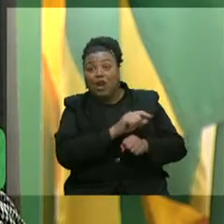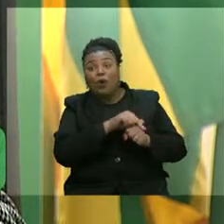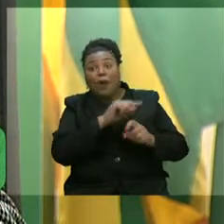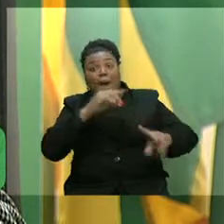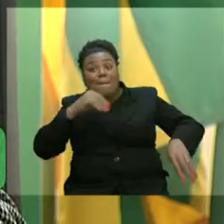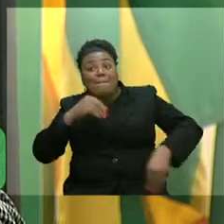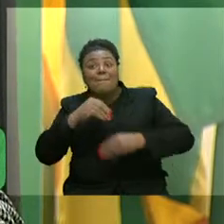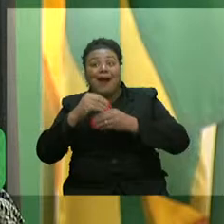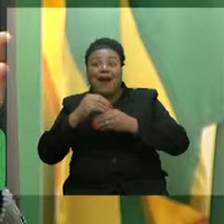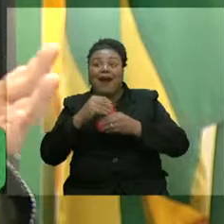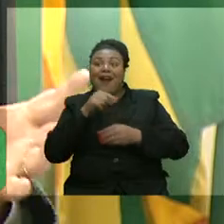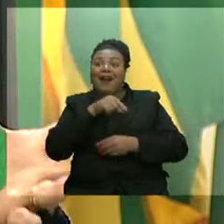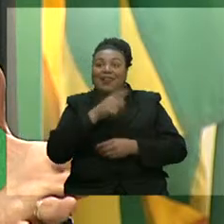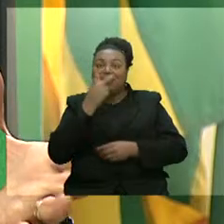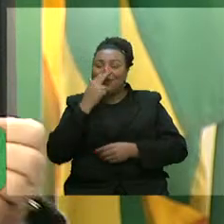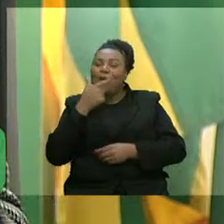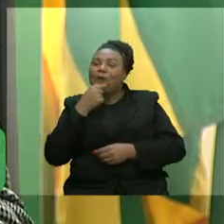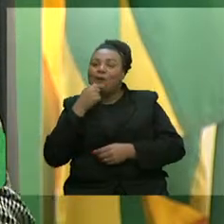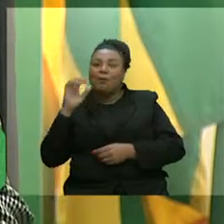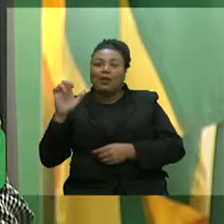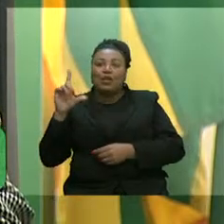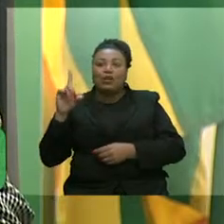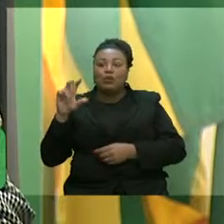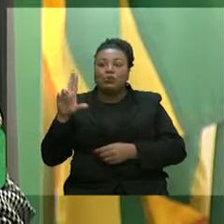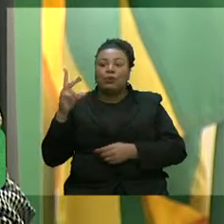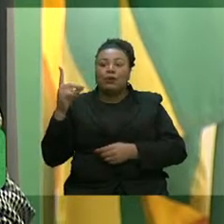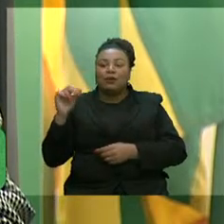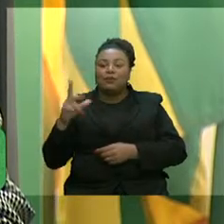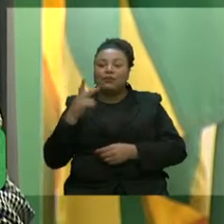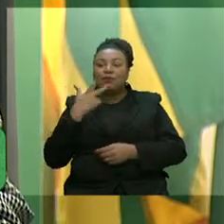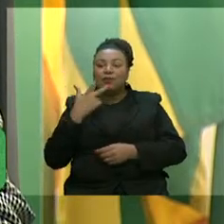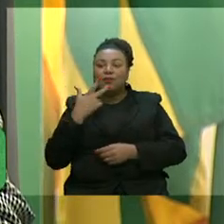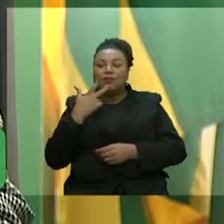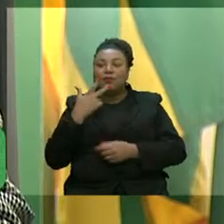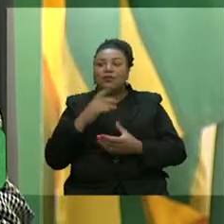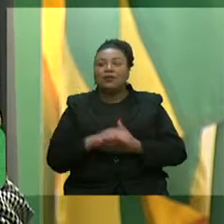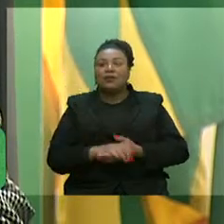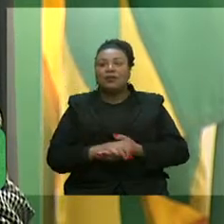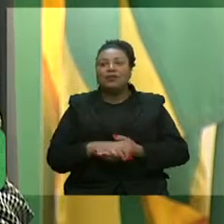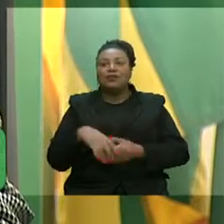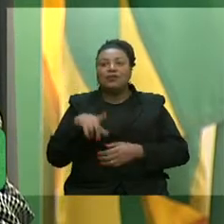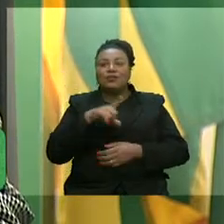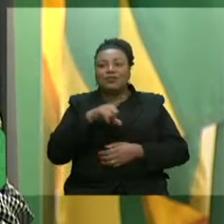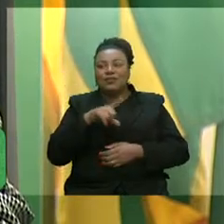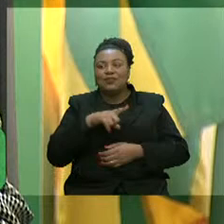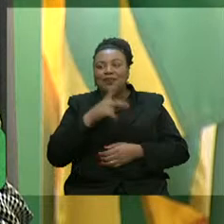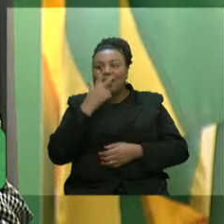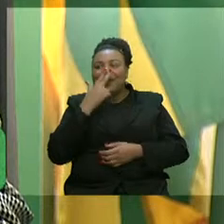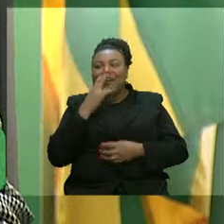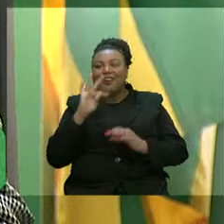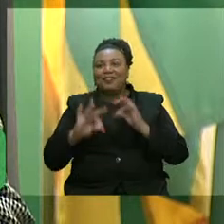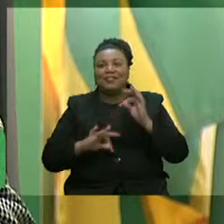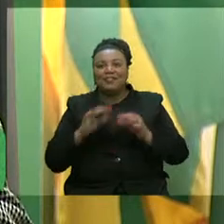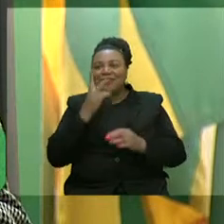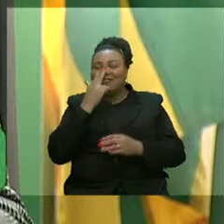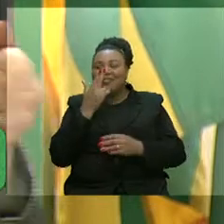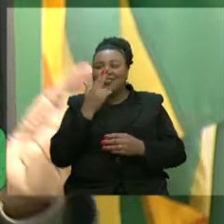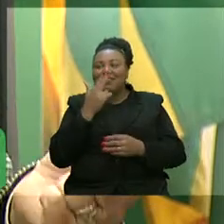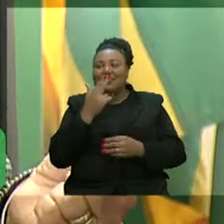soma, como disse o doutor Eduardo muito bem, a não só agravamento de